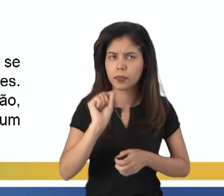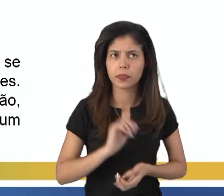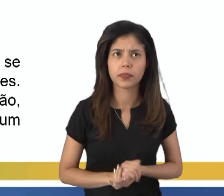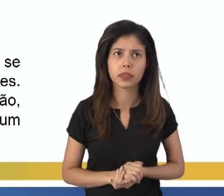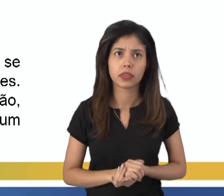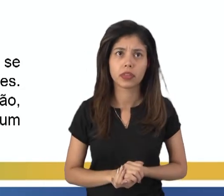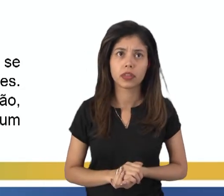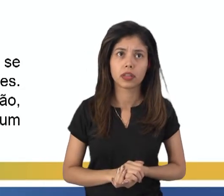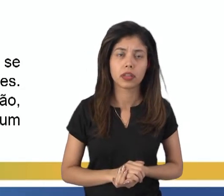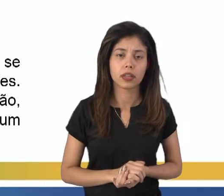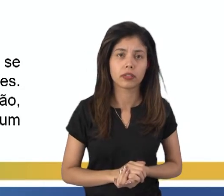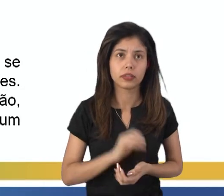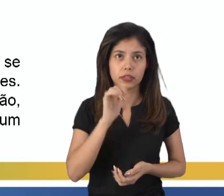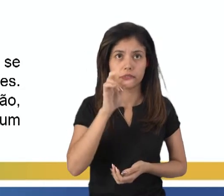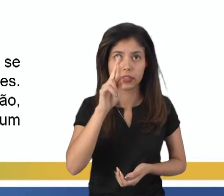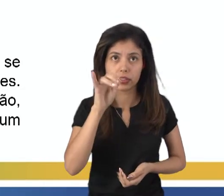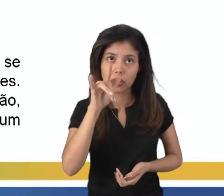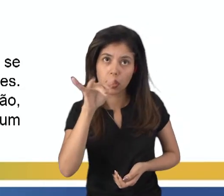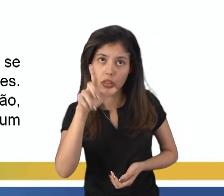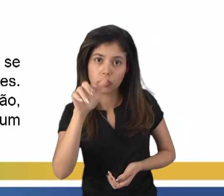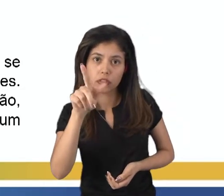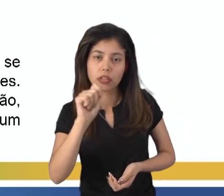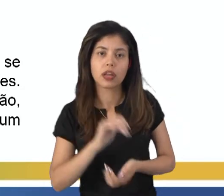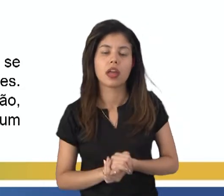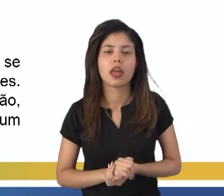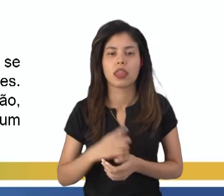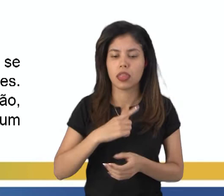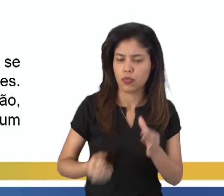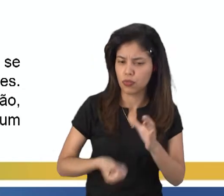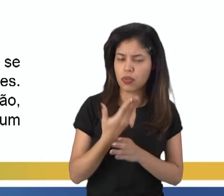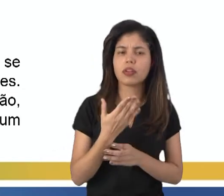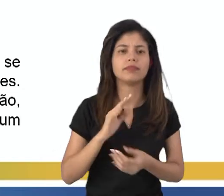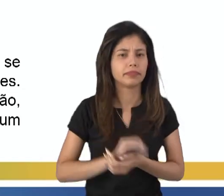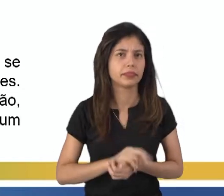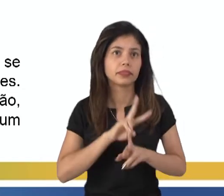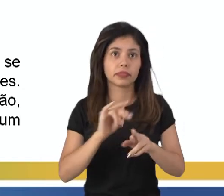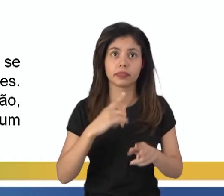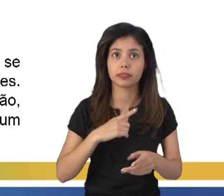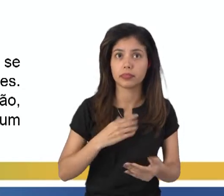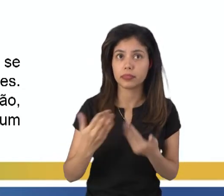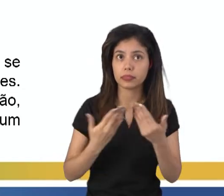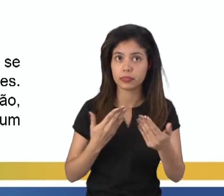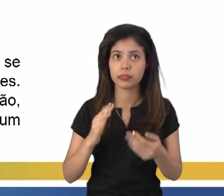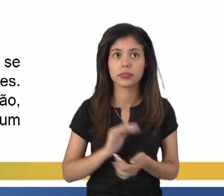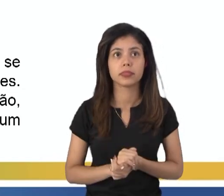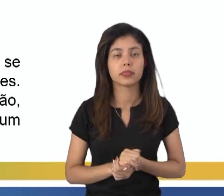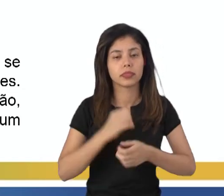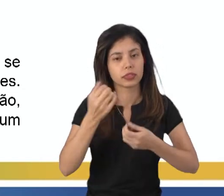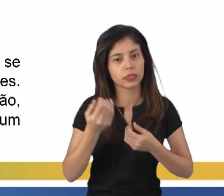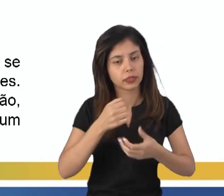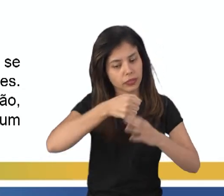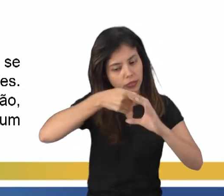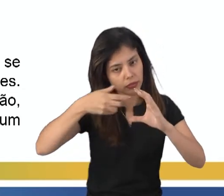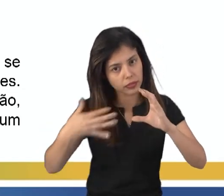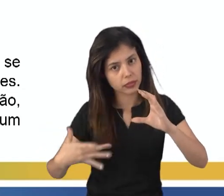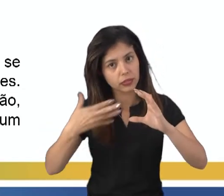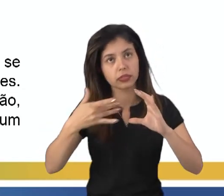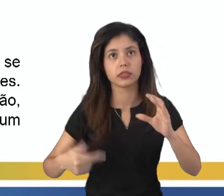Que nas evidências anatômicas e fisiológicas, existem similaridades, mesmo entre espécies que têm uma diferença assim,